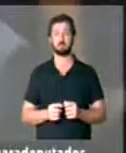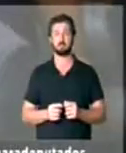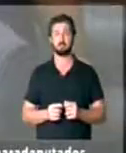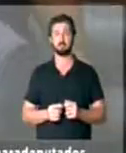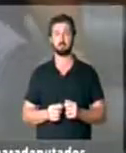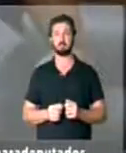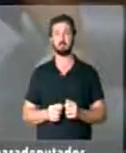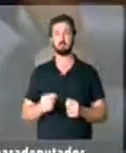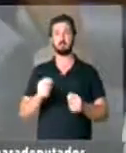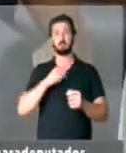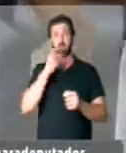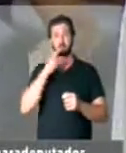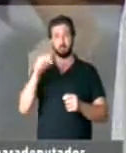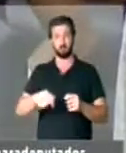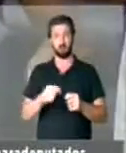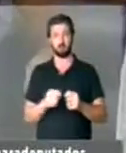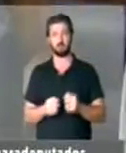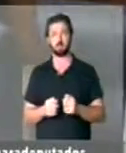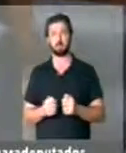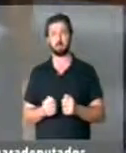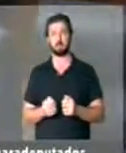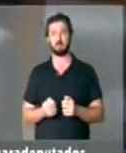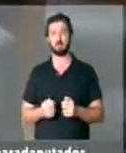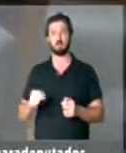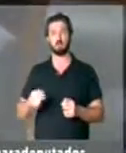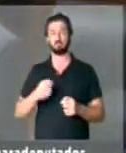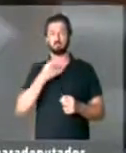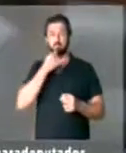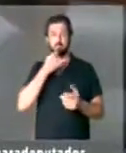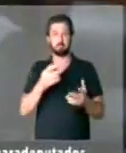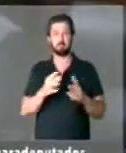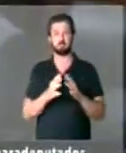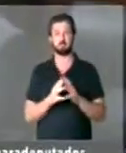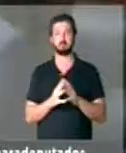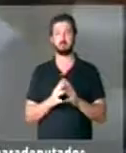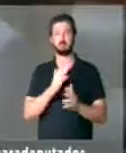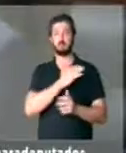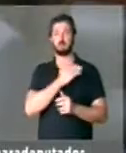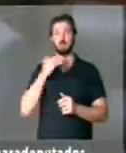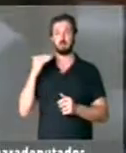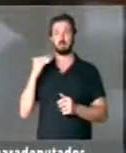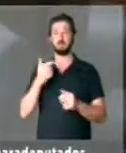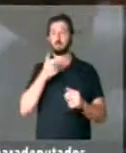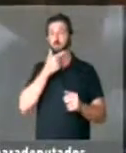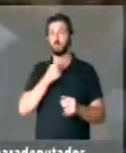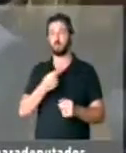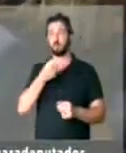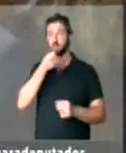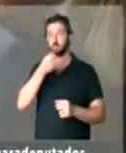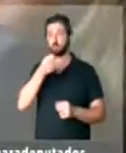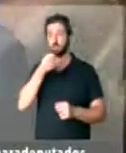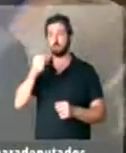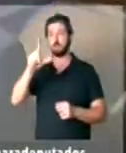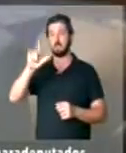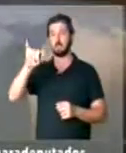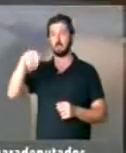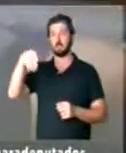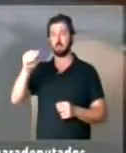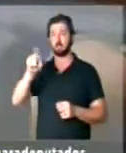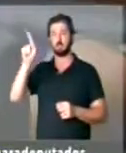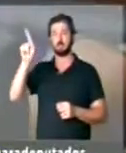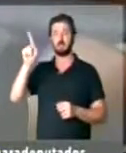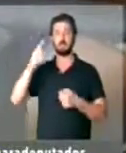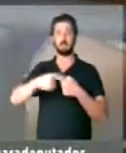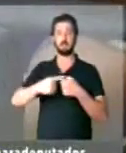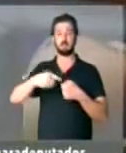Senhor presidente, para registrar e aqui com pesar o falecimento do jornalista Edson Lima de Maringá na noite